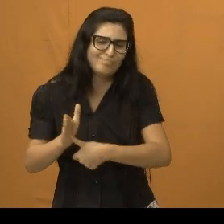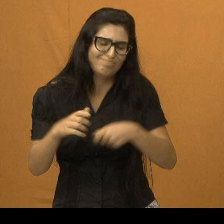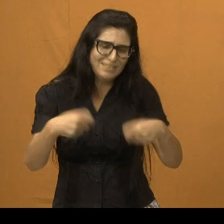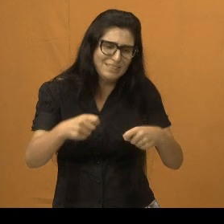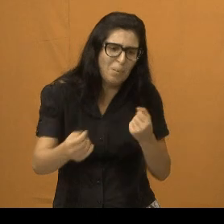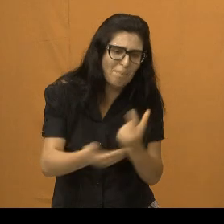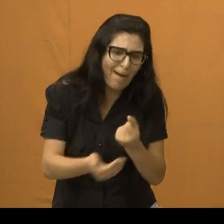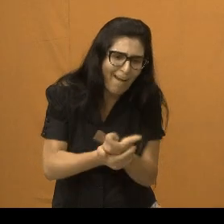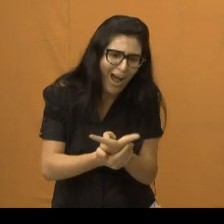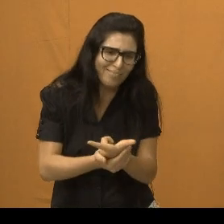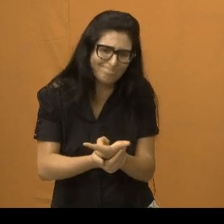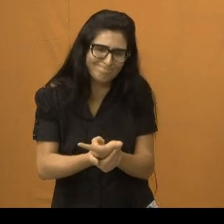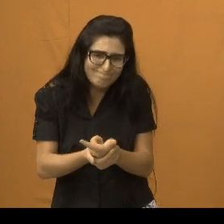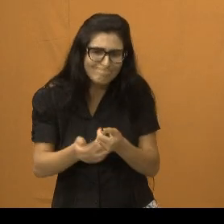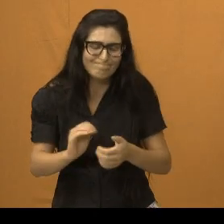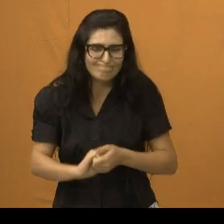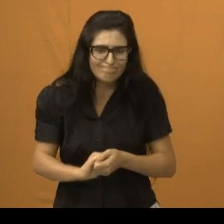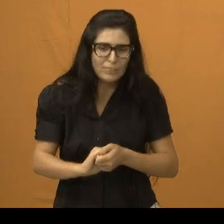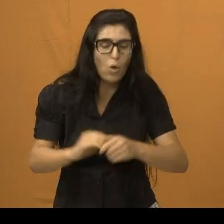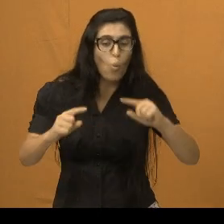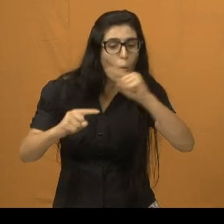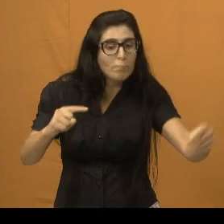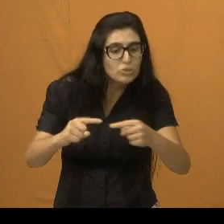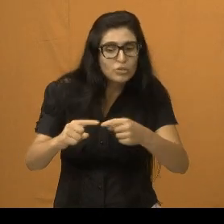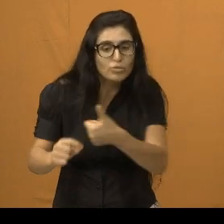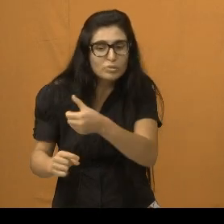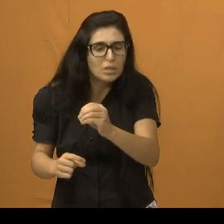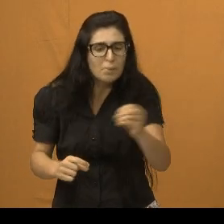E tivemos, em cima da meta de 100%,